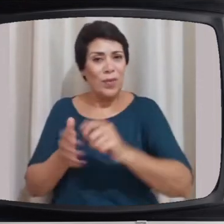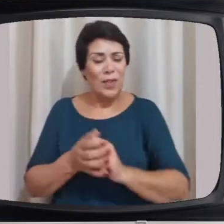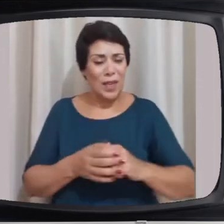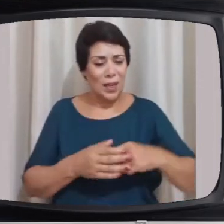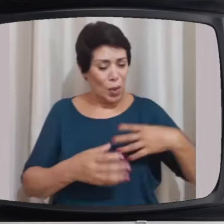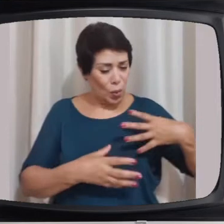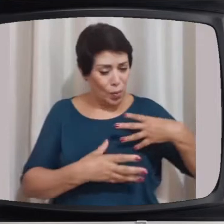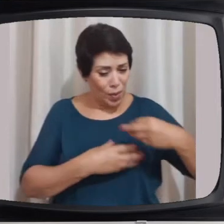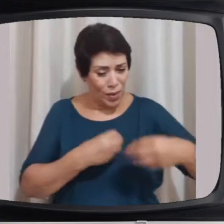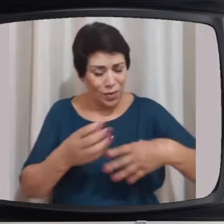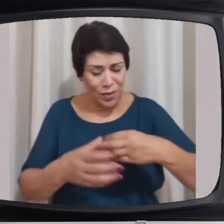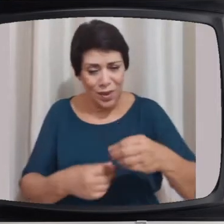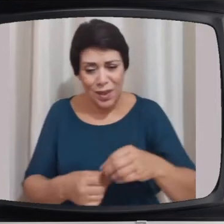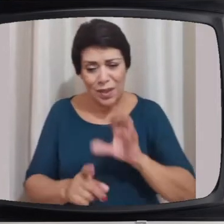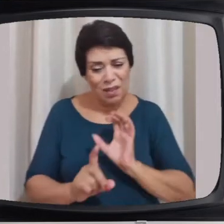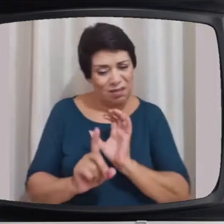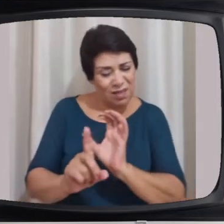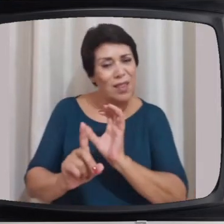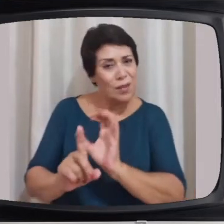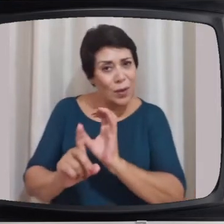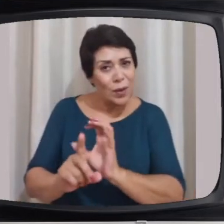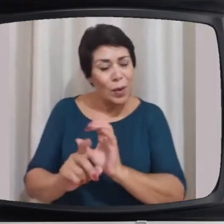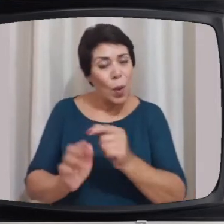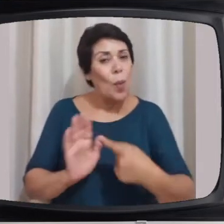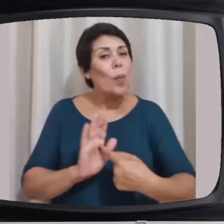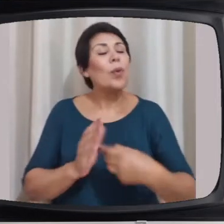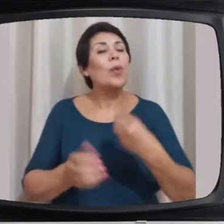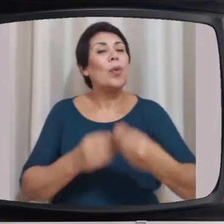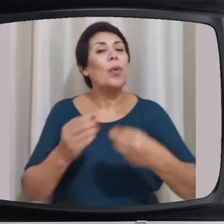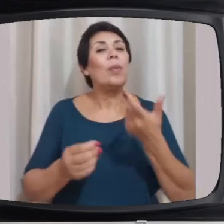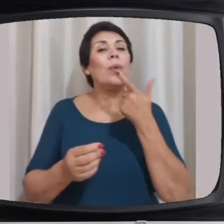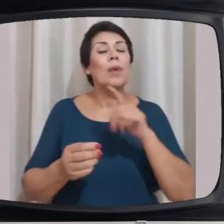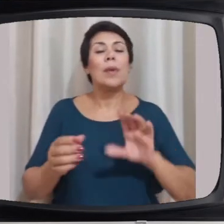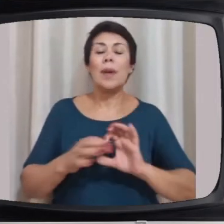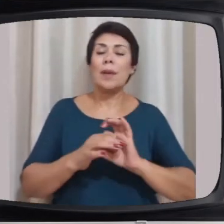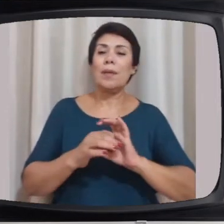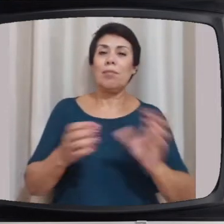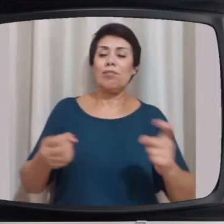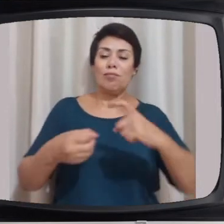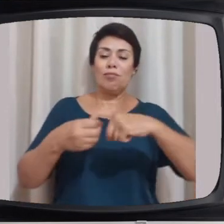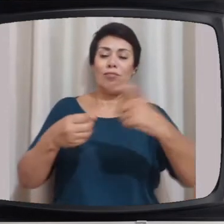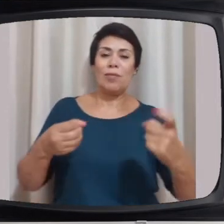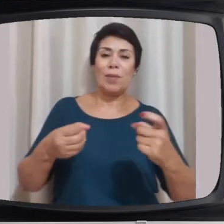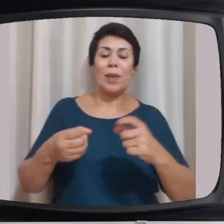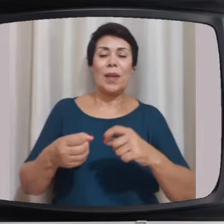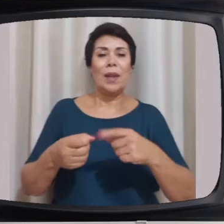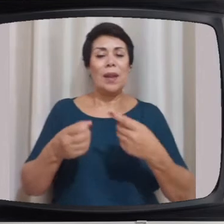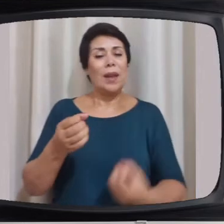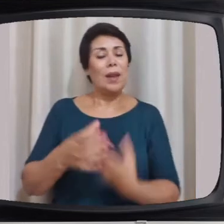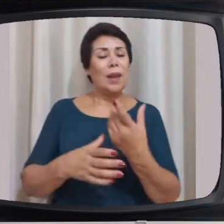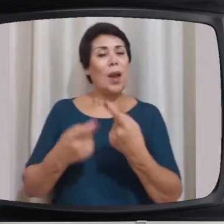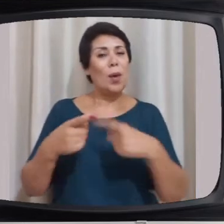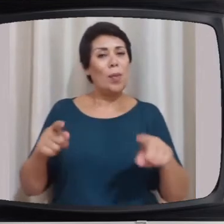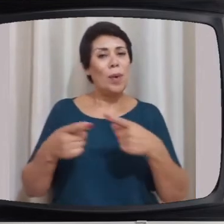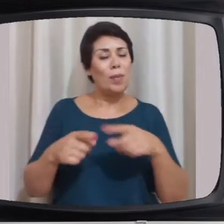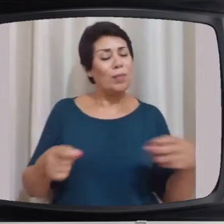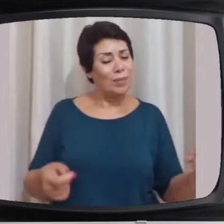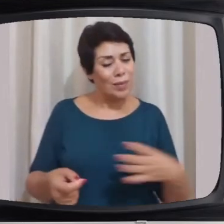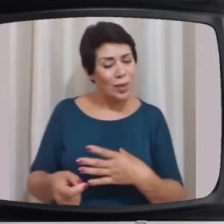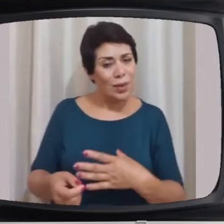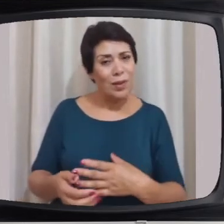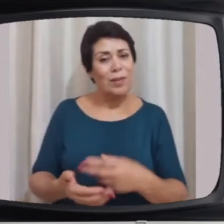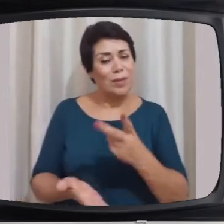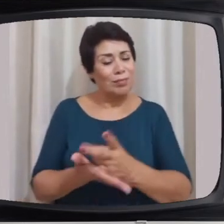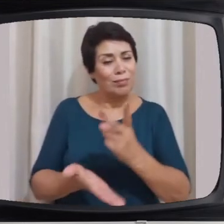cara? Mostrou o quanto você consegue ser independente, fazer um som de qualidade, sempre atual. Várias